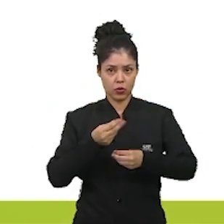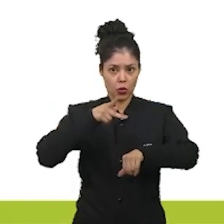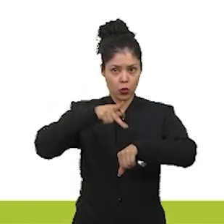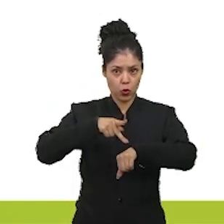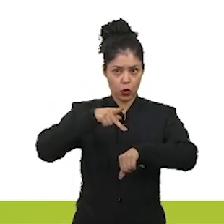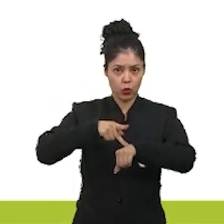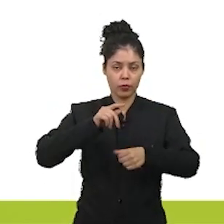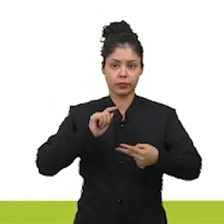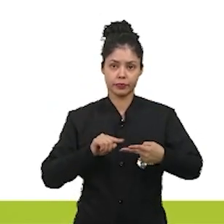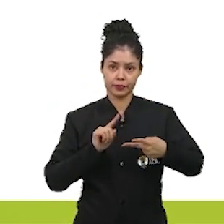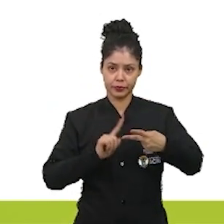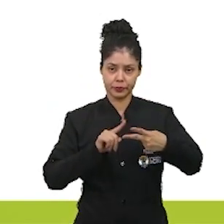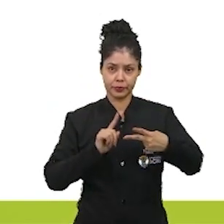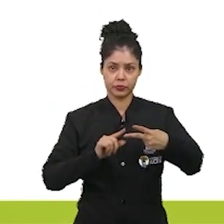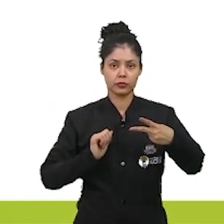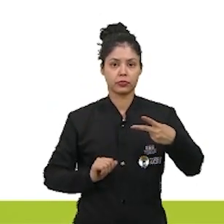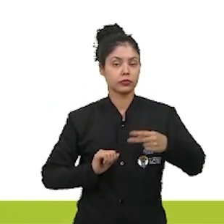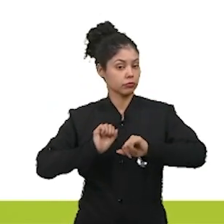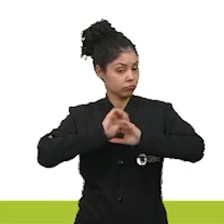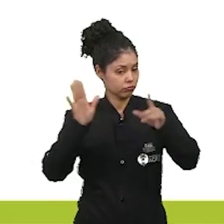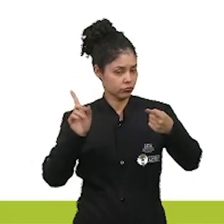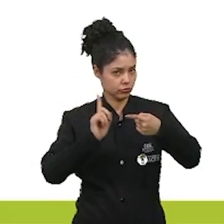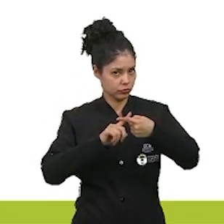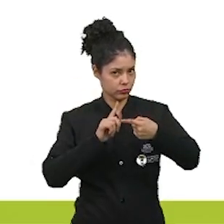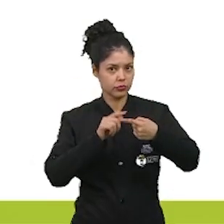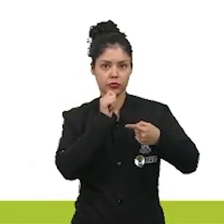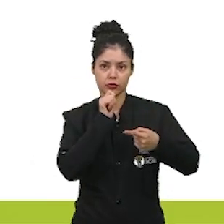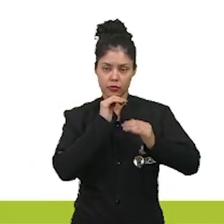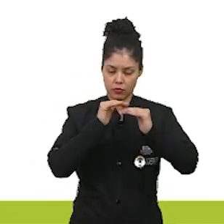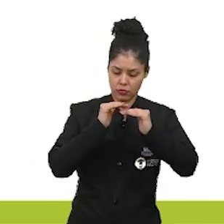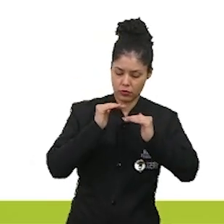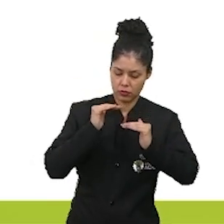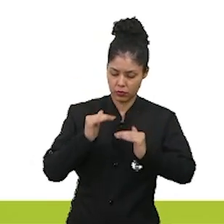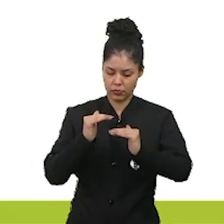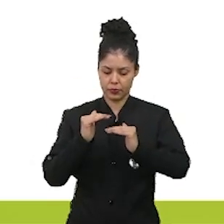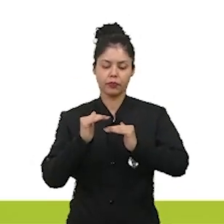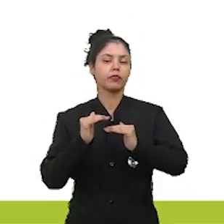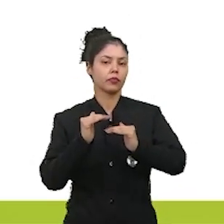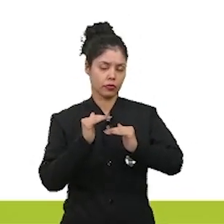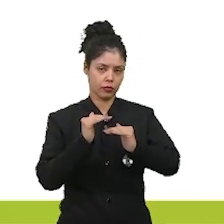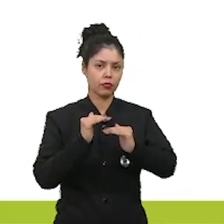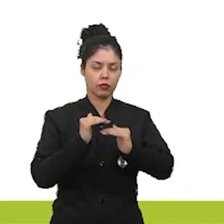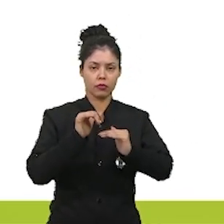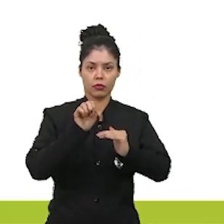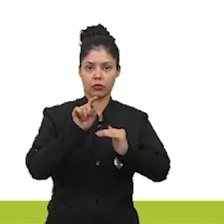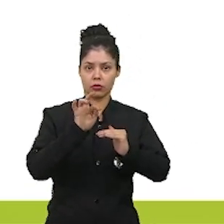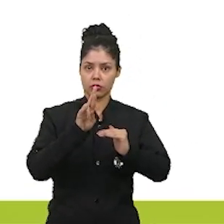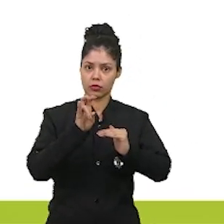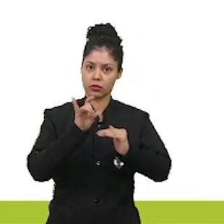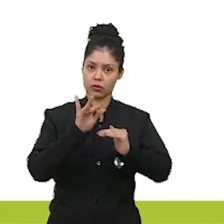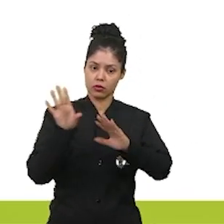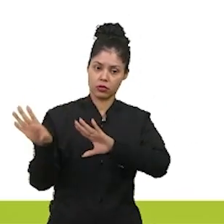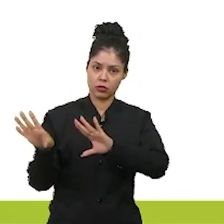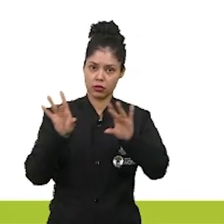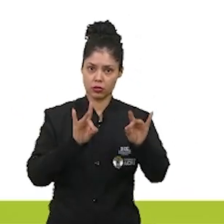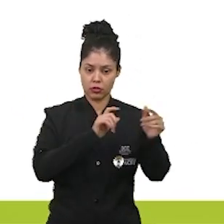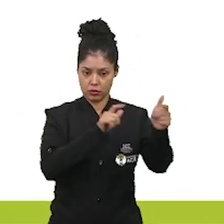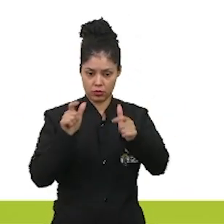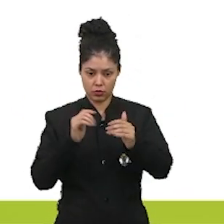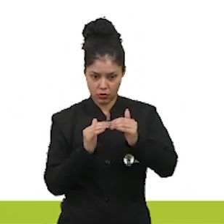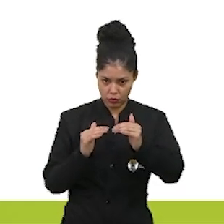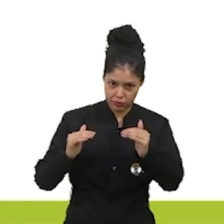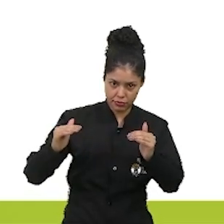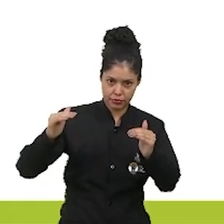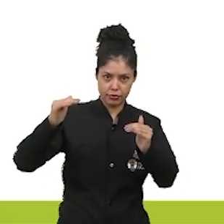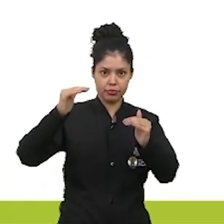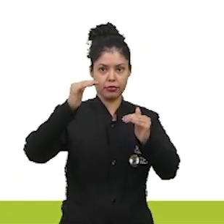rochas sedimentares, que, logicamente, né, se tem um planalto sedimentar, esses sedimentos, eles vieram de lugares mais